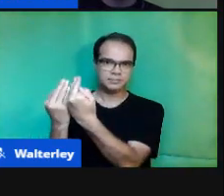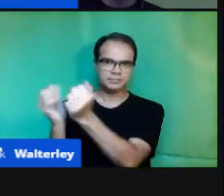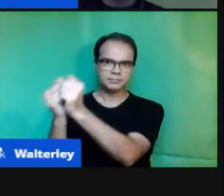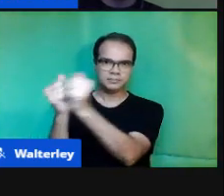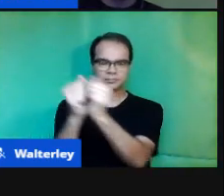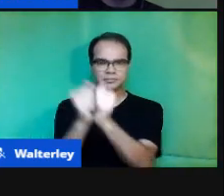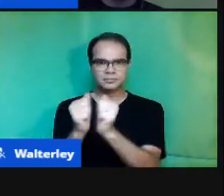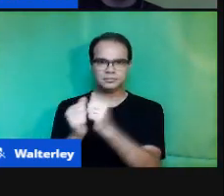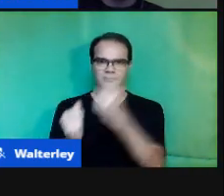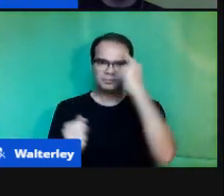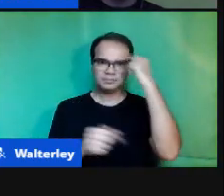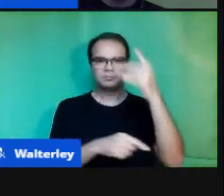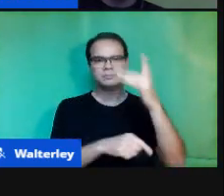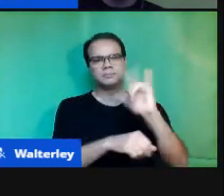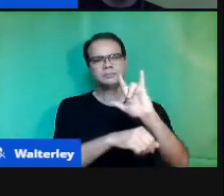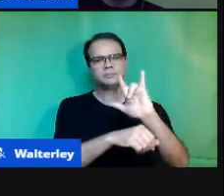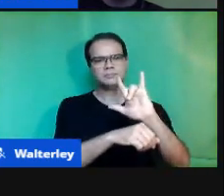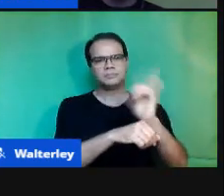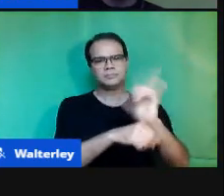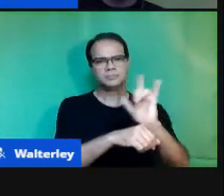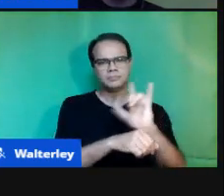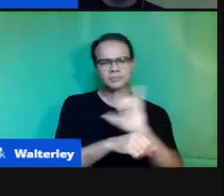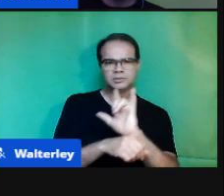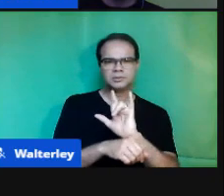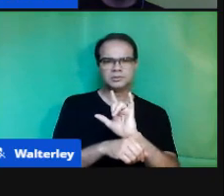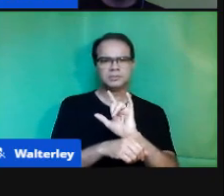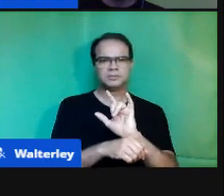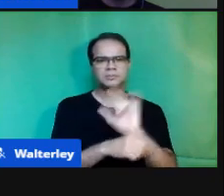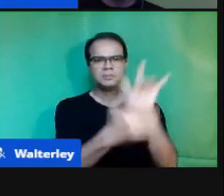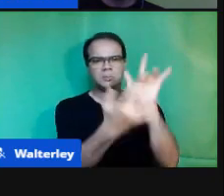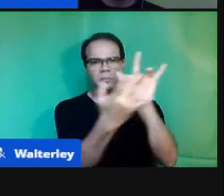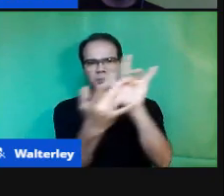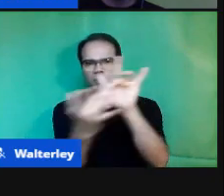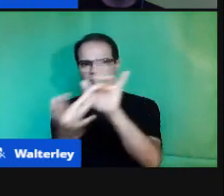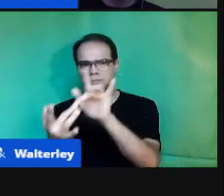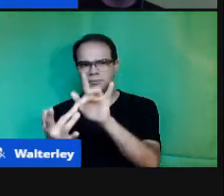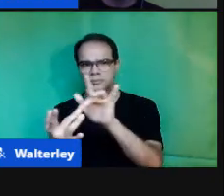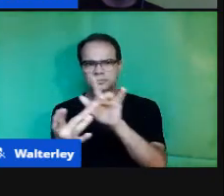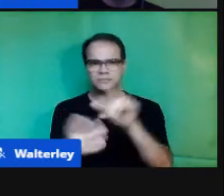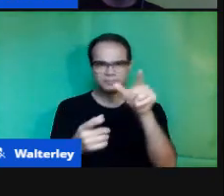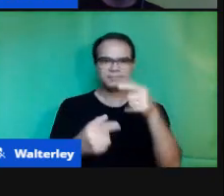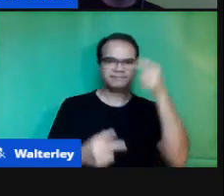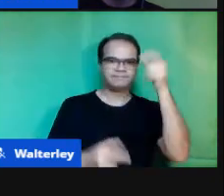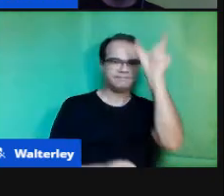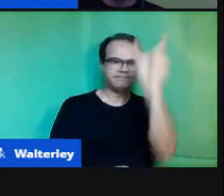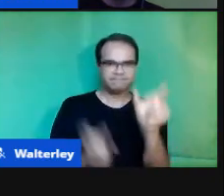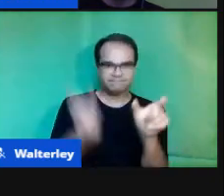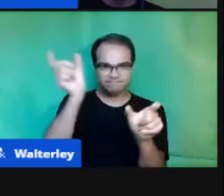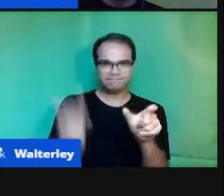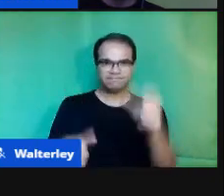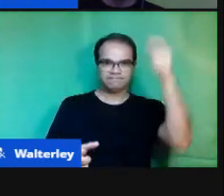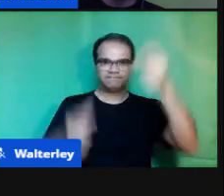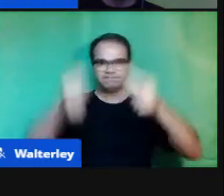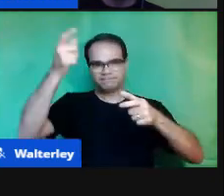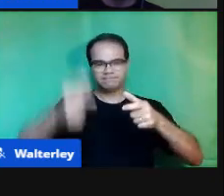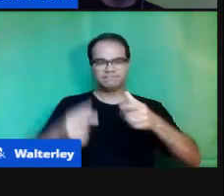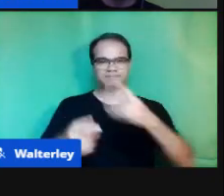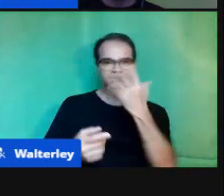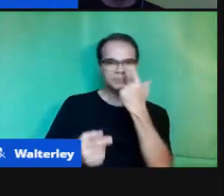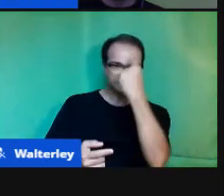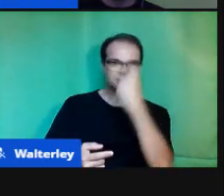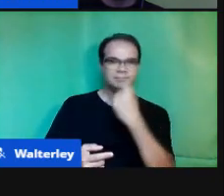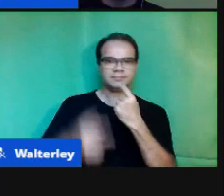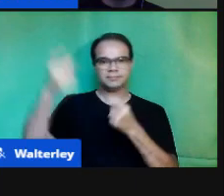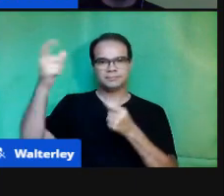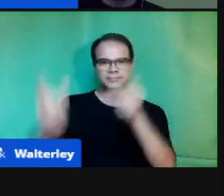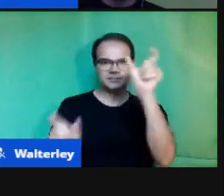sobre semelhanças e diferenças entre as pessoas. Podia ser um filme só com rostos, dizendo que raça não existe. É um conceito científico